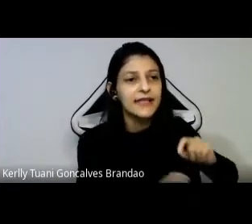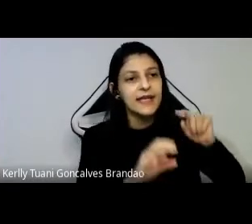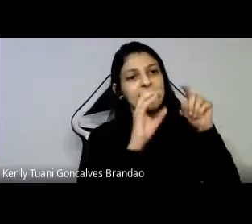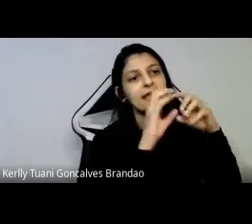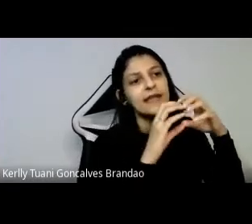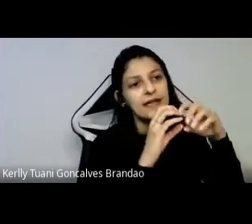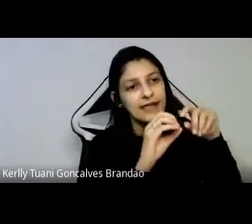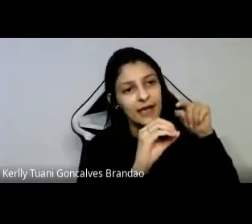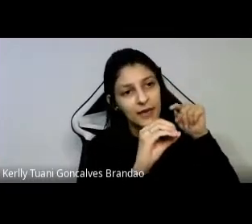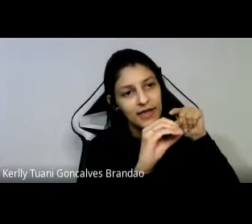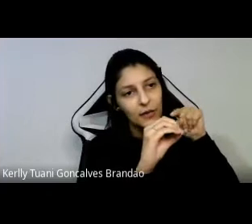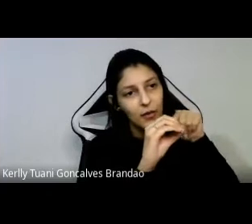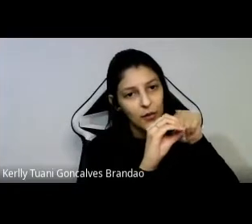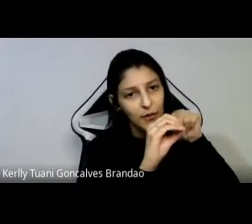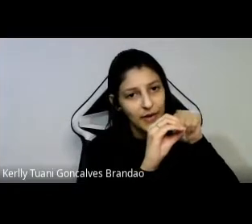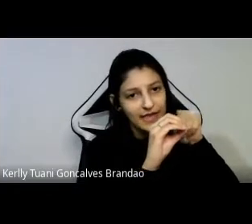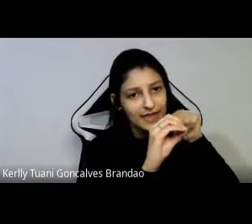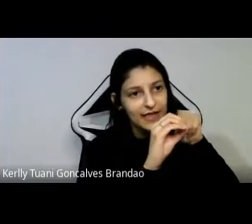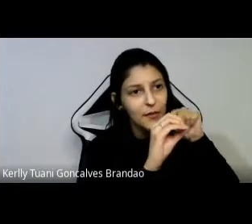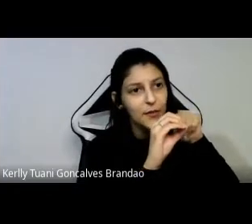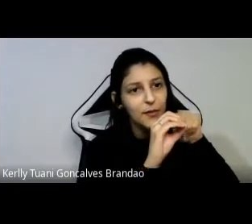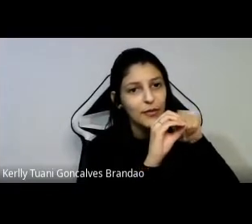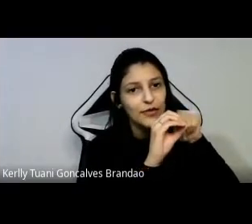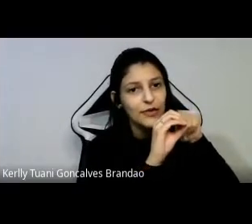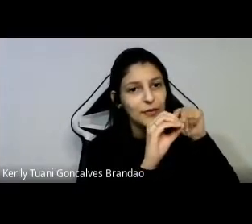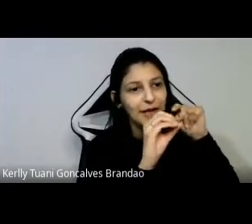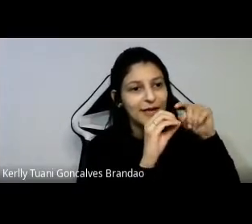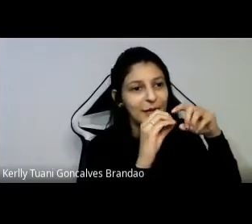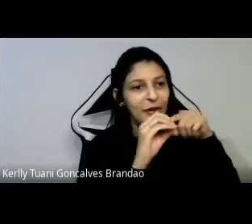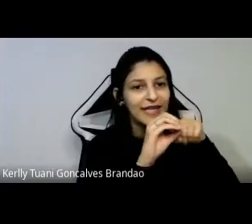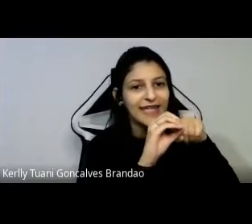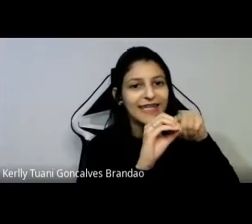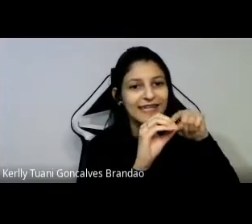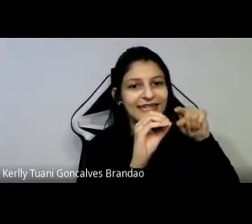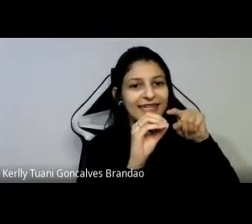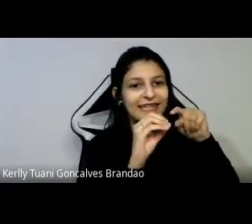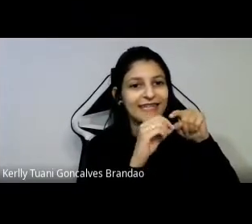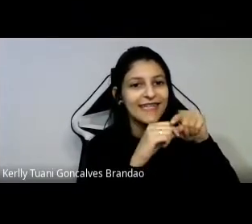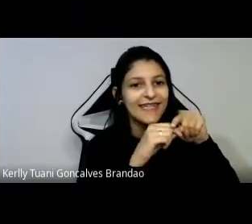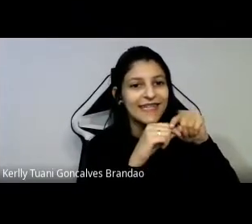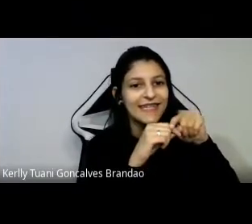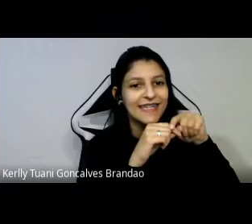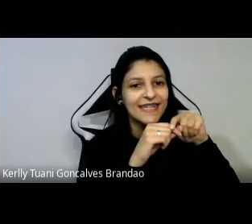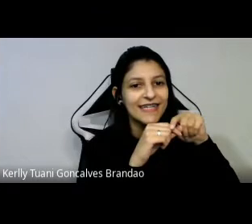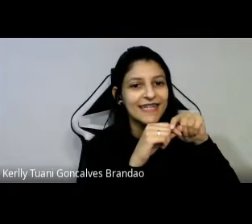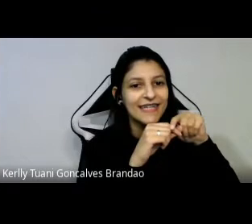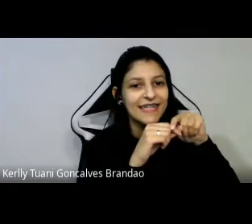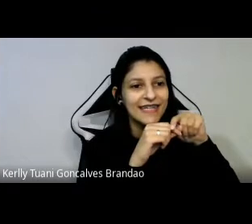Então, esse desenho aí com parecendo ter um pontinho no meio da bolinha.